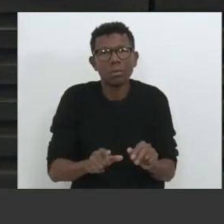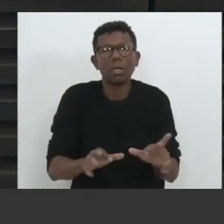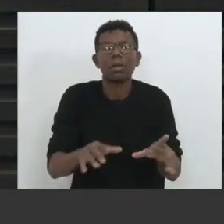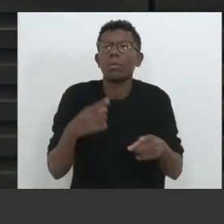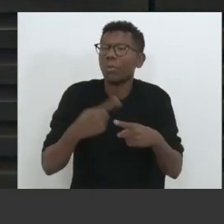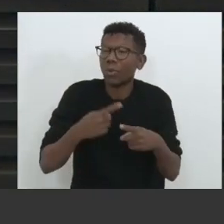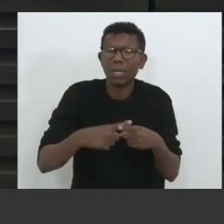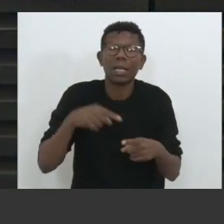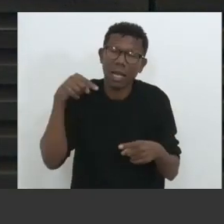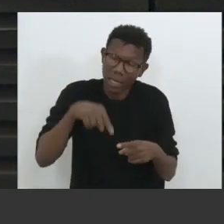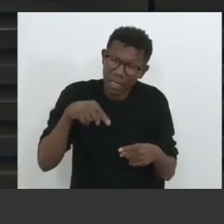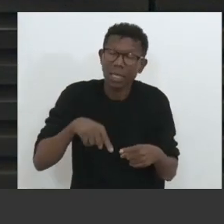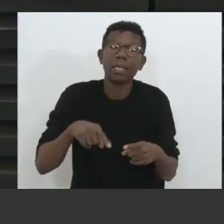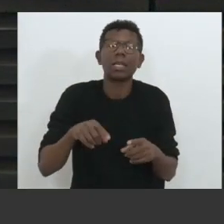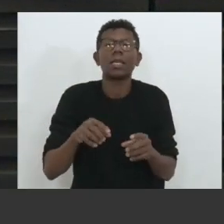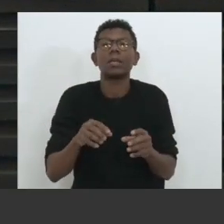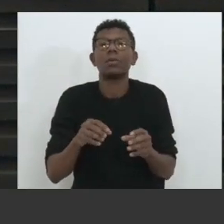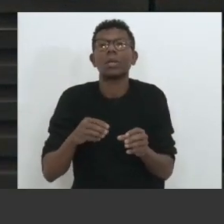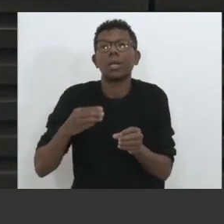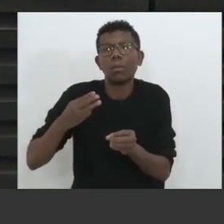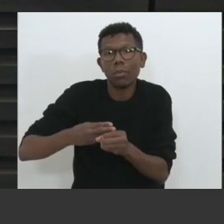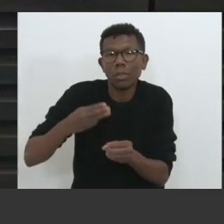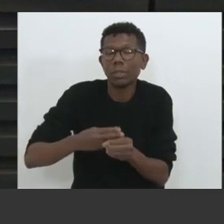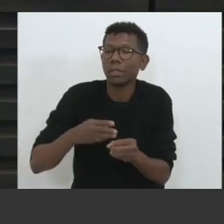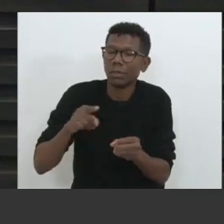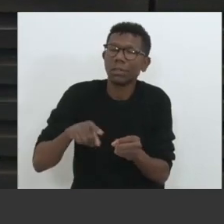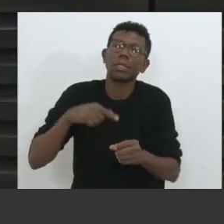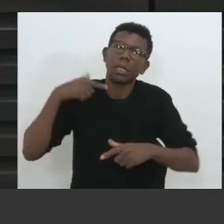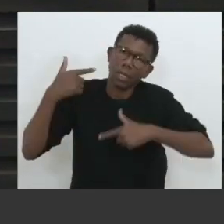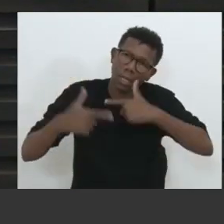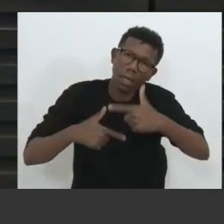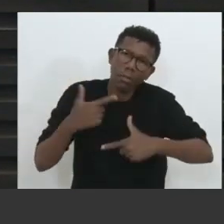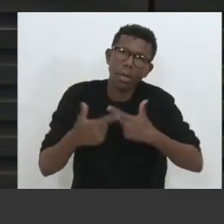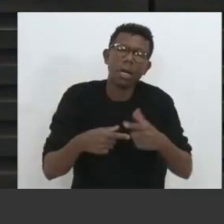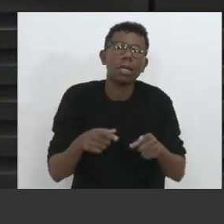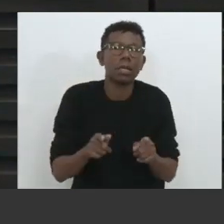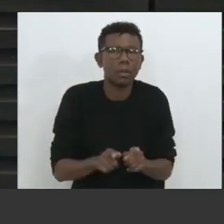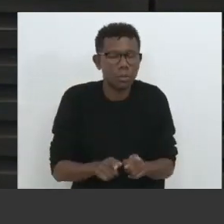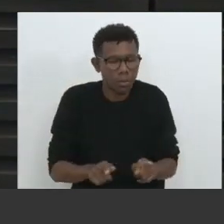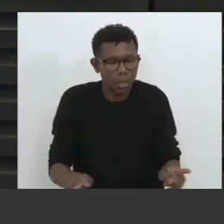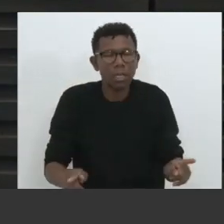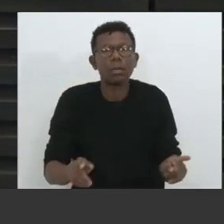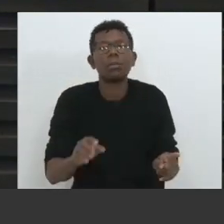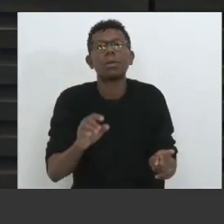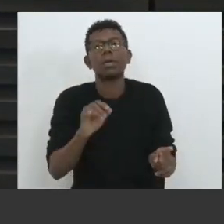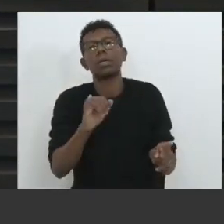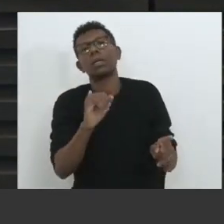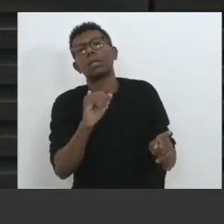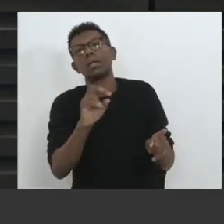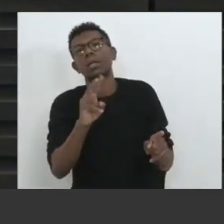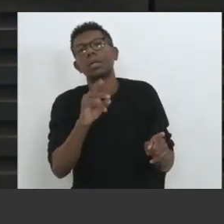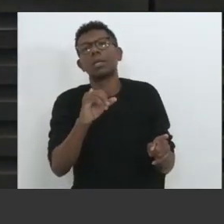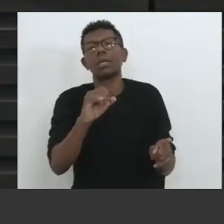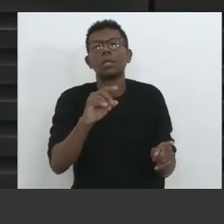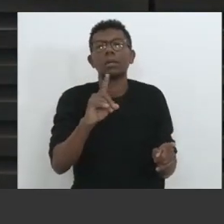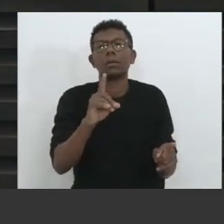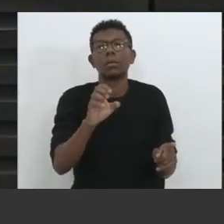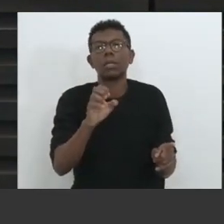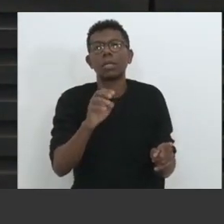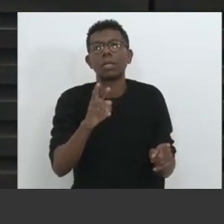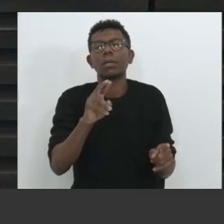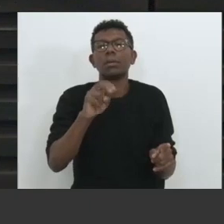e como primo nós temos aqui o seu debrando nós temos também aqui a mãe do Dinho a sua esposa Norma